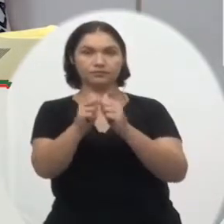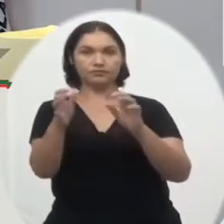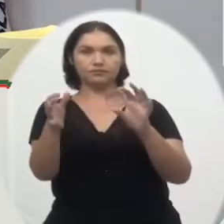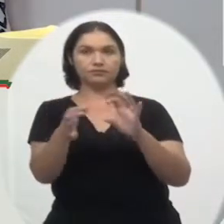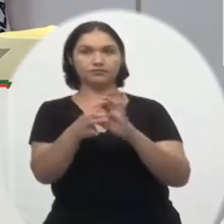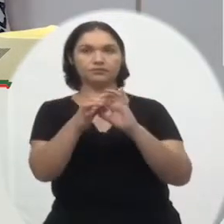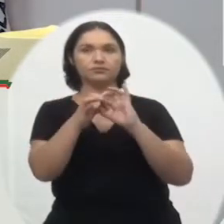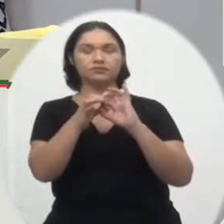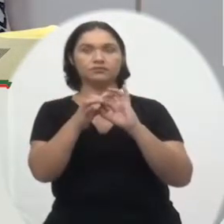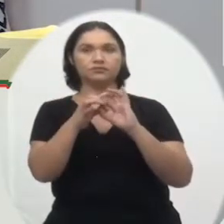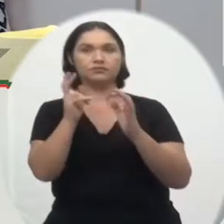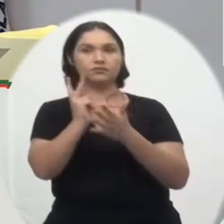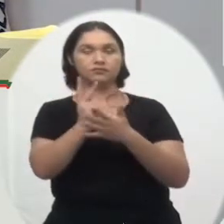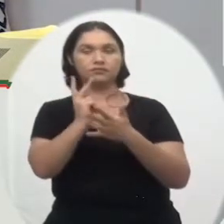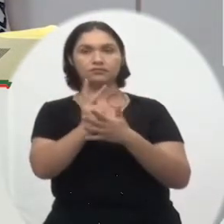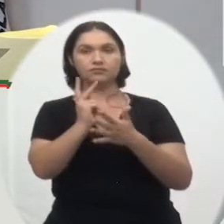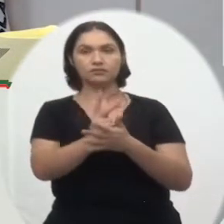relações.